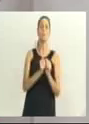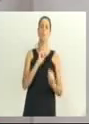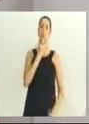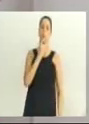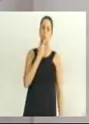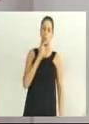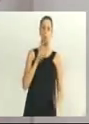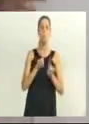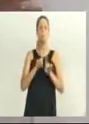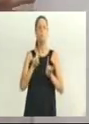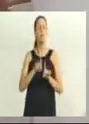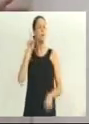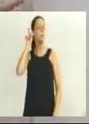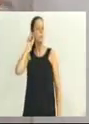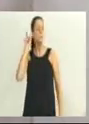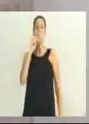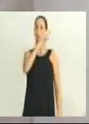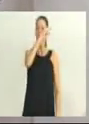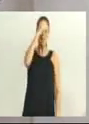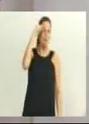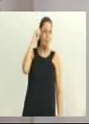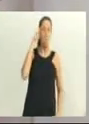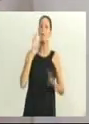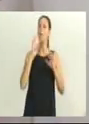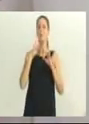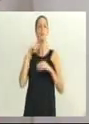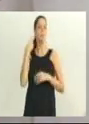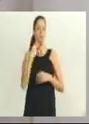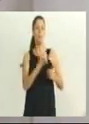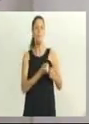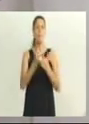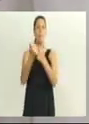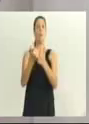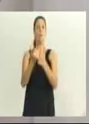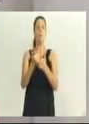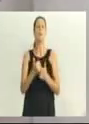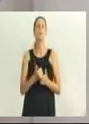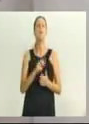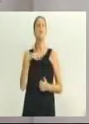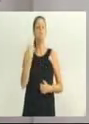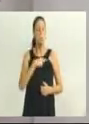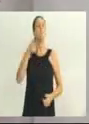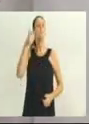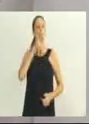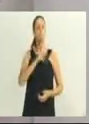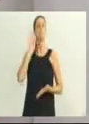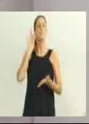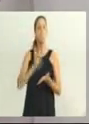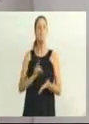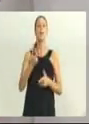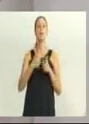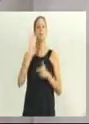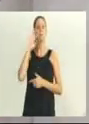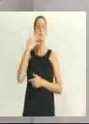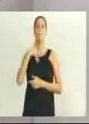Mantal, com o vereador Marcos da Rosa e com todos os senhores vereadores que tenho certeza que apoiam essa iniciativa, nós vamos sim conquistar resoluções, pelo menos